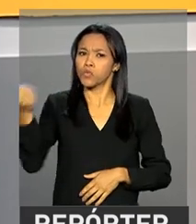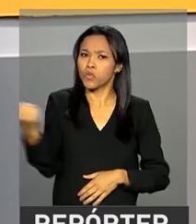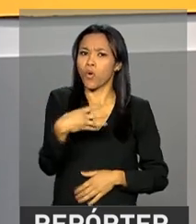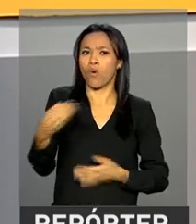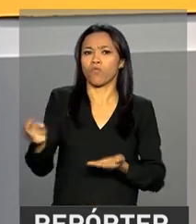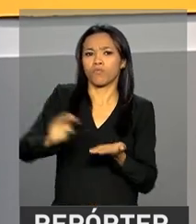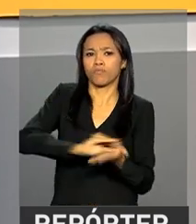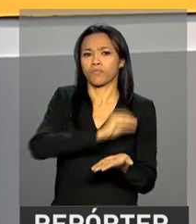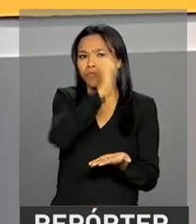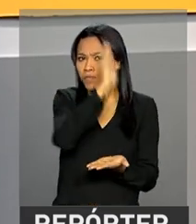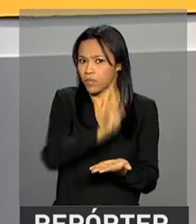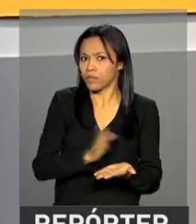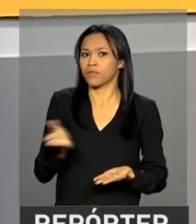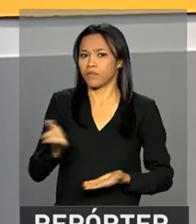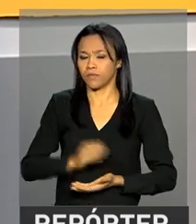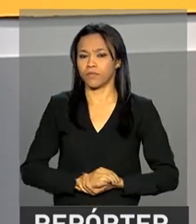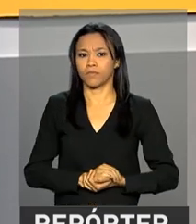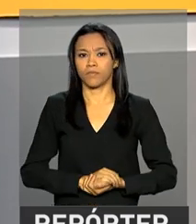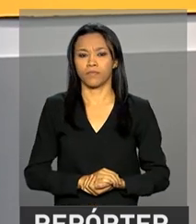novos investimentos no Brasil.